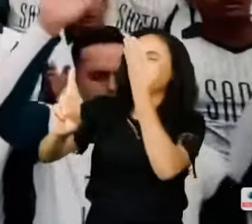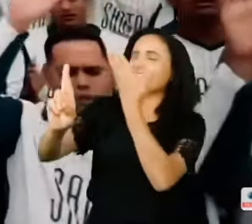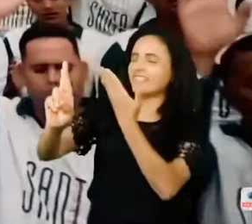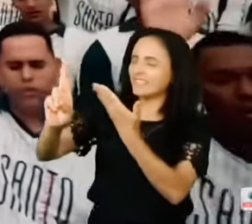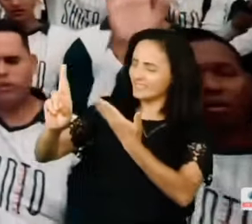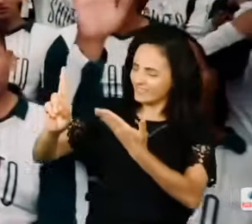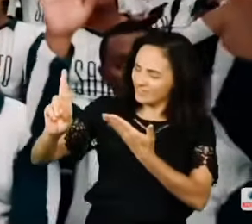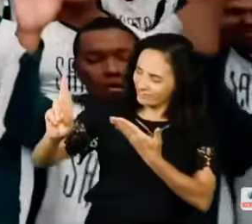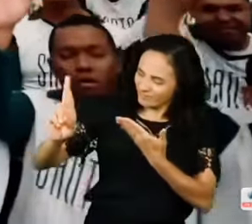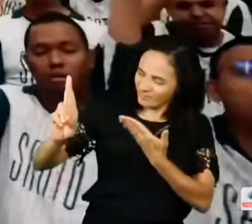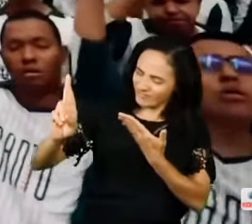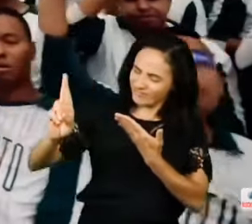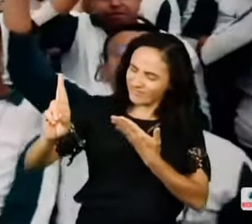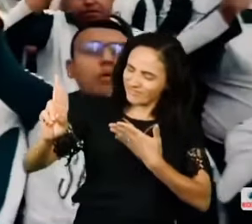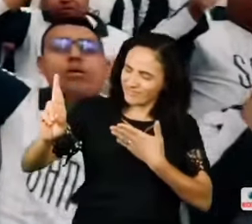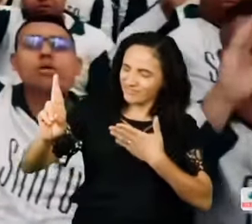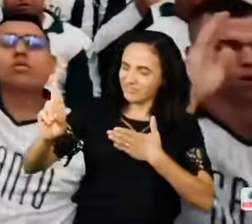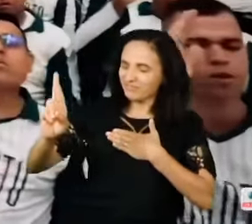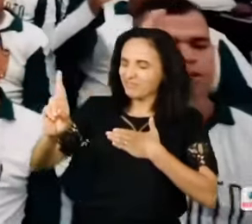Senhor.